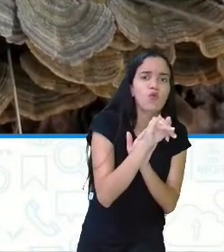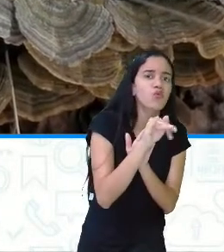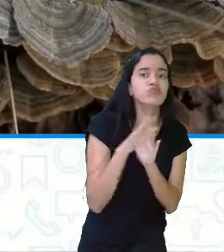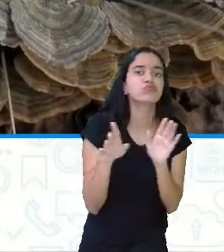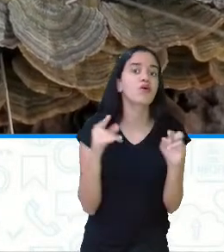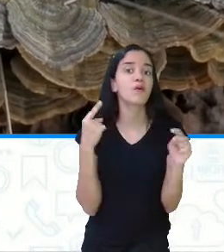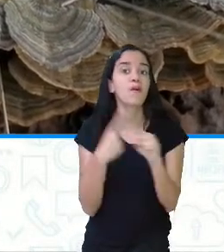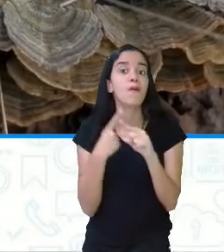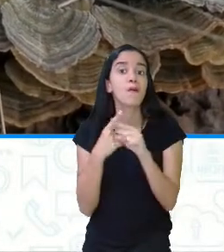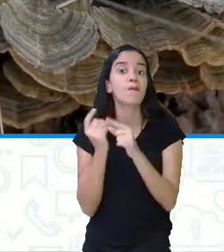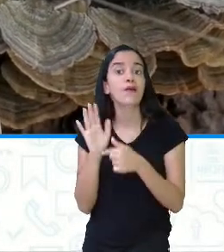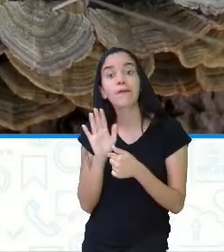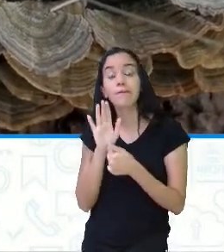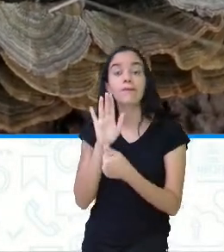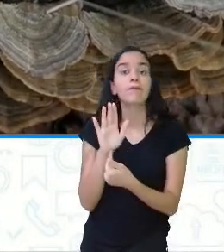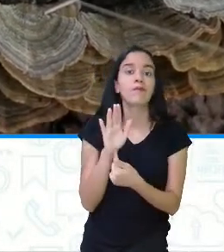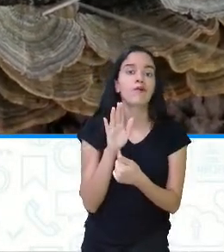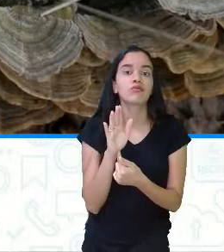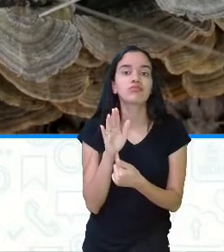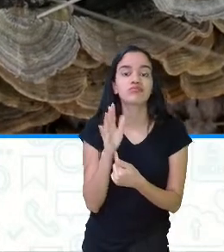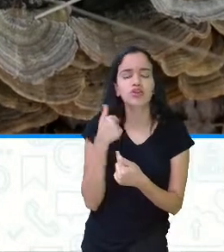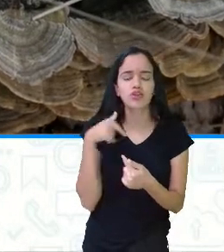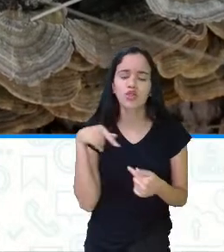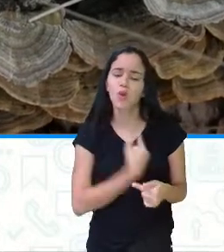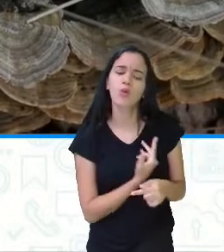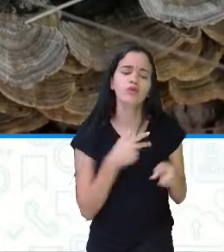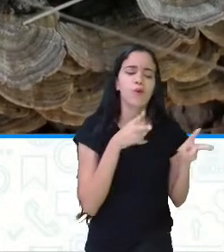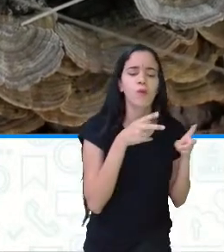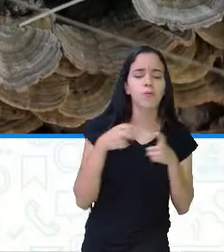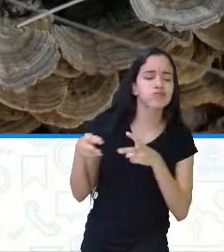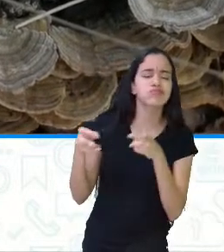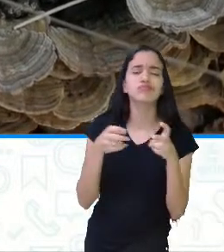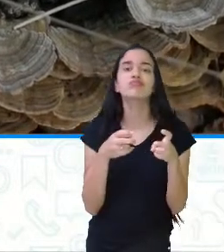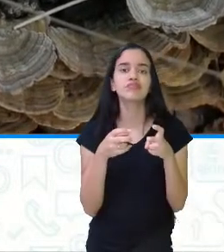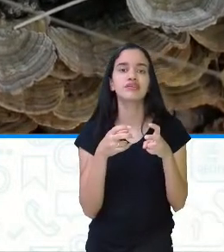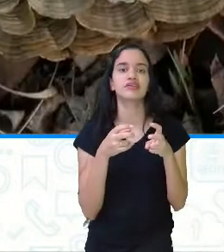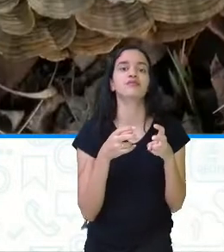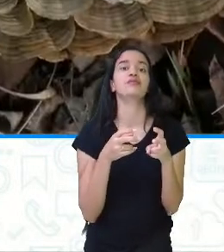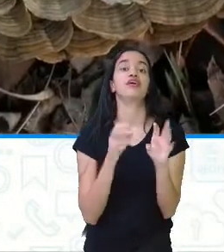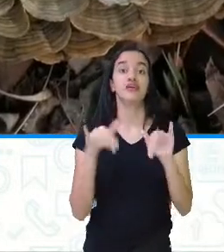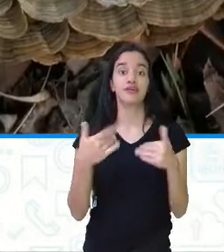são mais visíveis aos olhos nus. A gente consegue observar